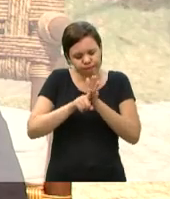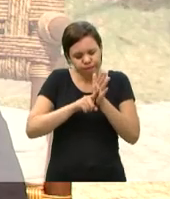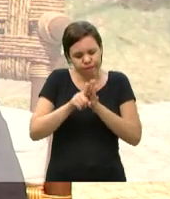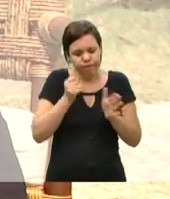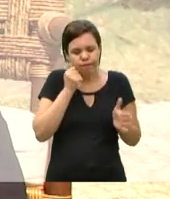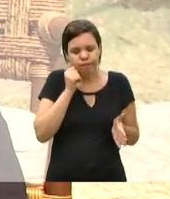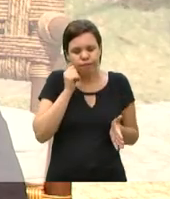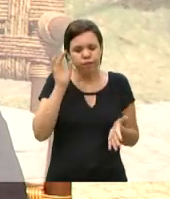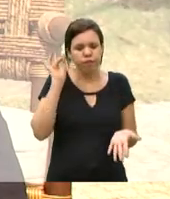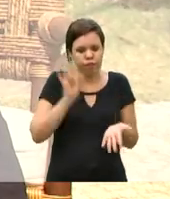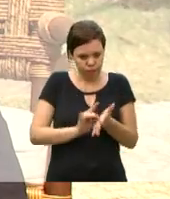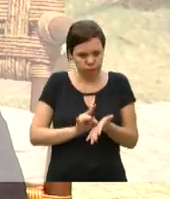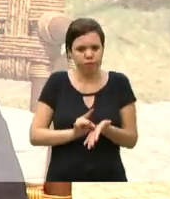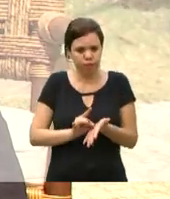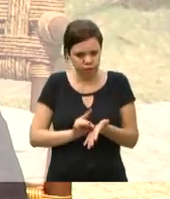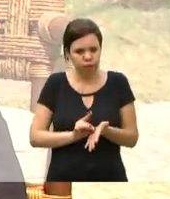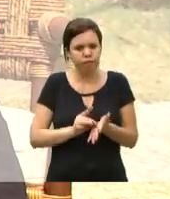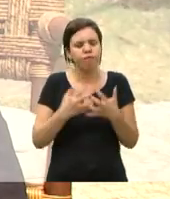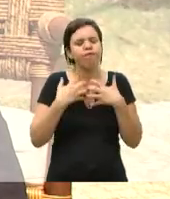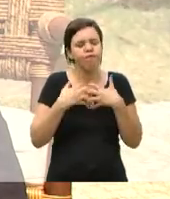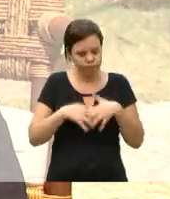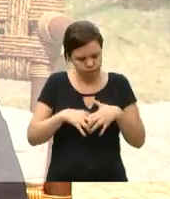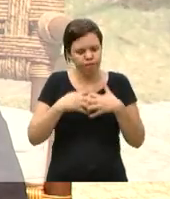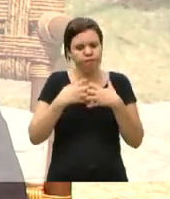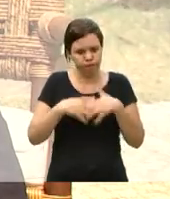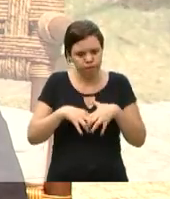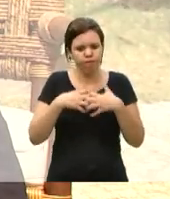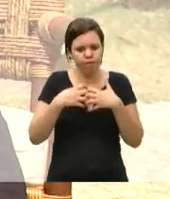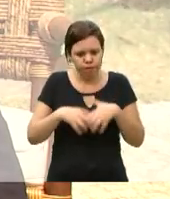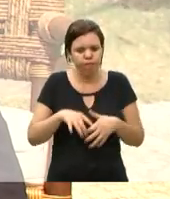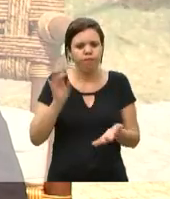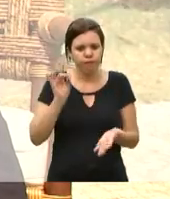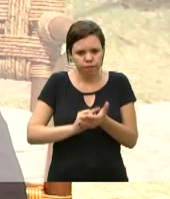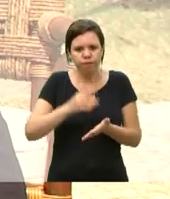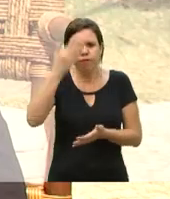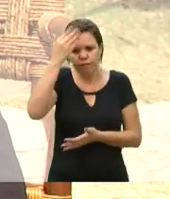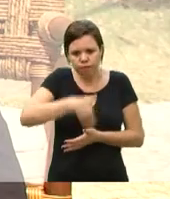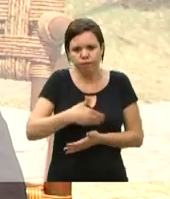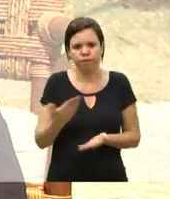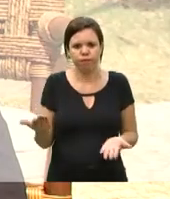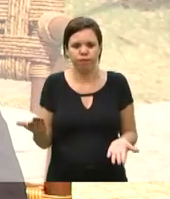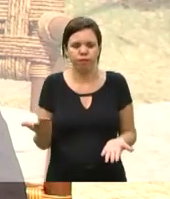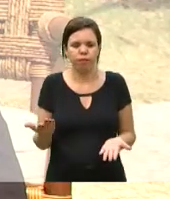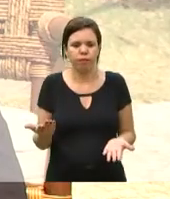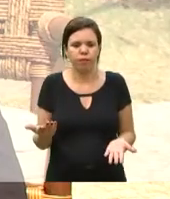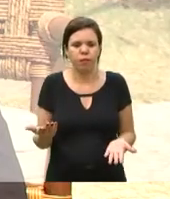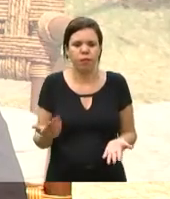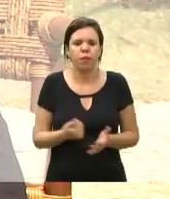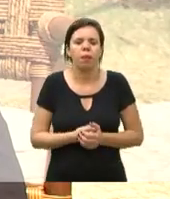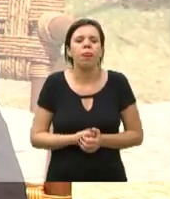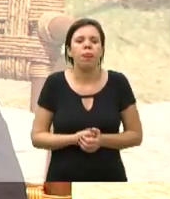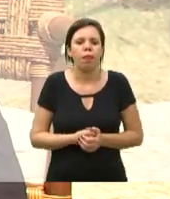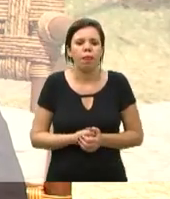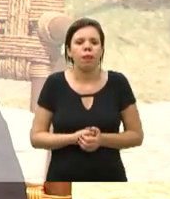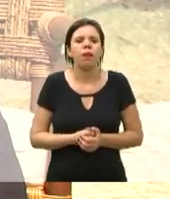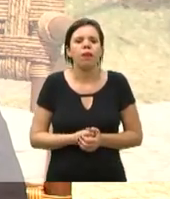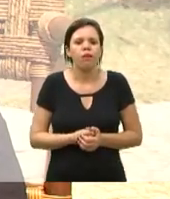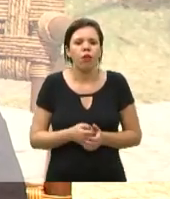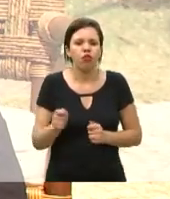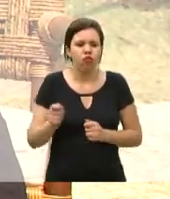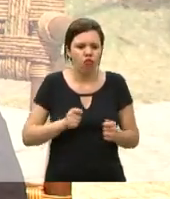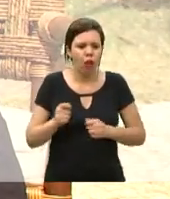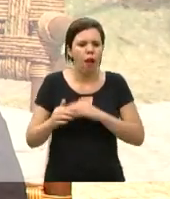que realmente não há, funcione, que há uma comprovação. Ou seja, foi medido já